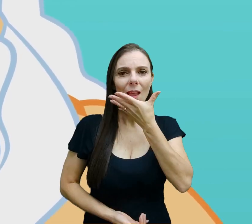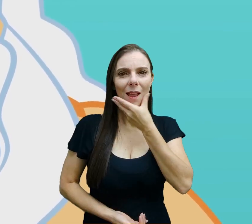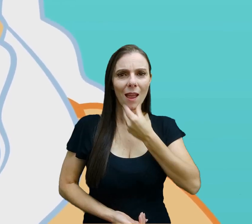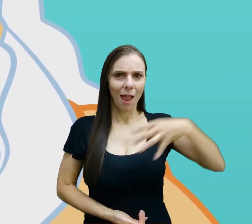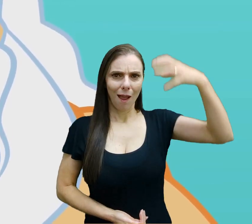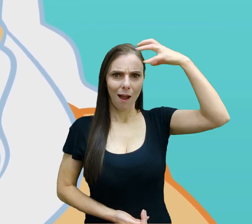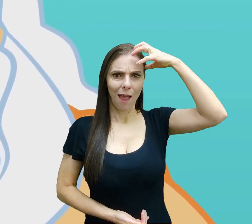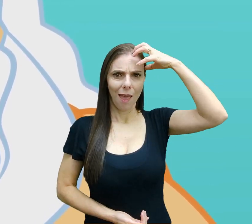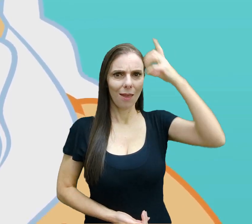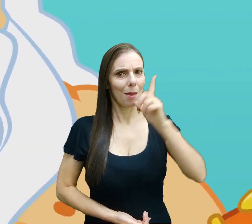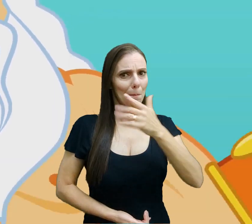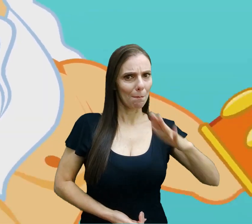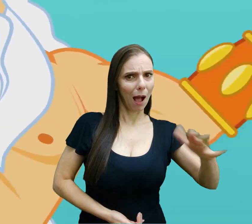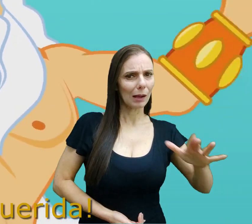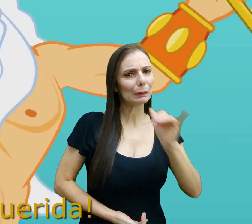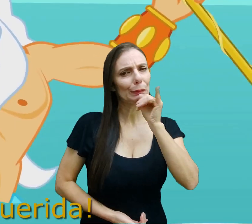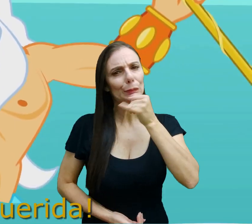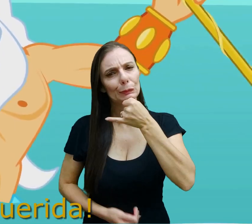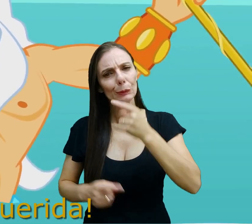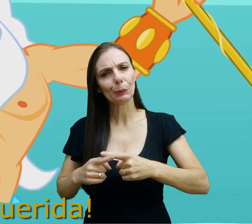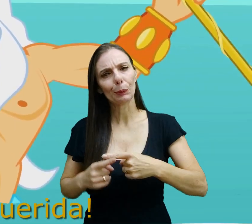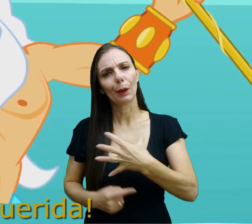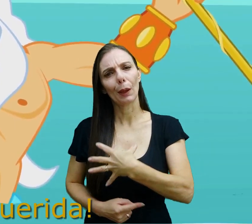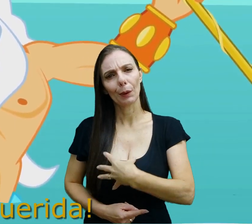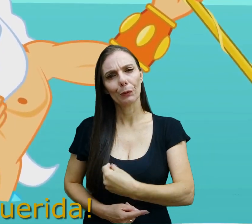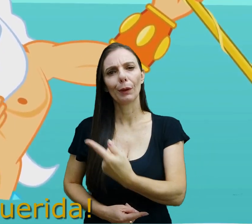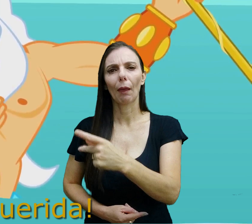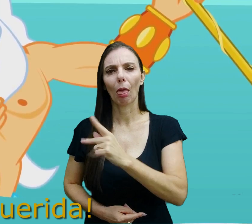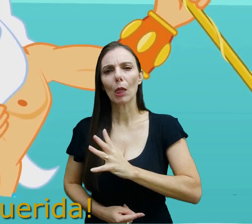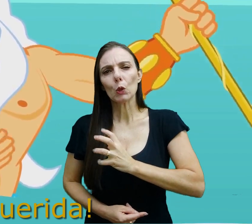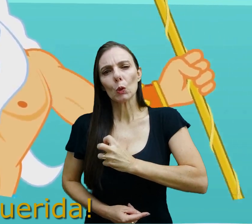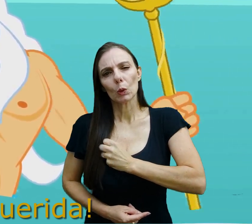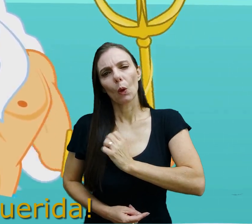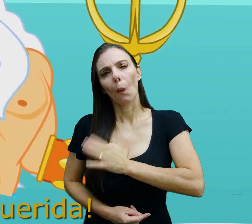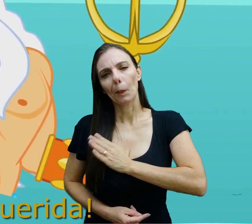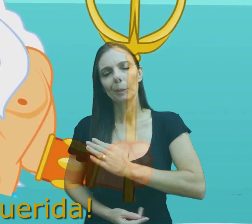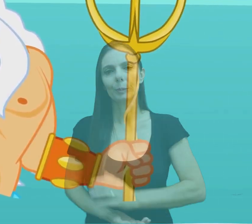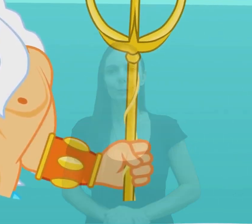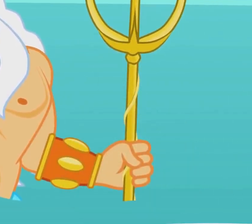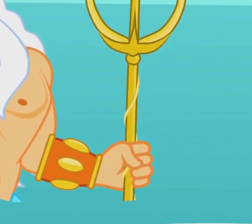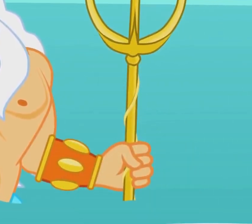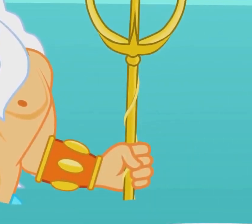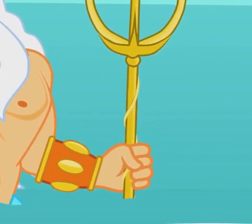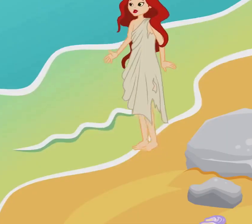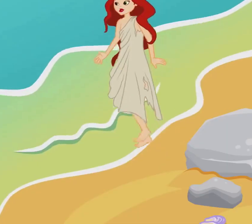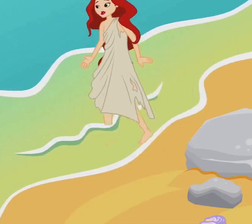Seu coração não podia suportar a tristeza de sua filha querida.